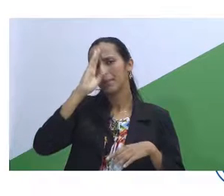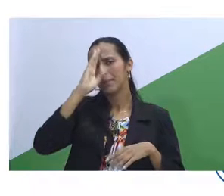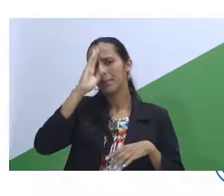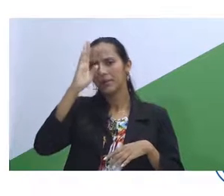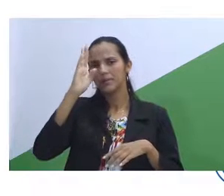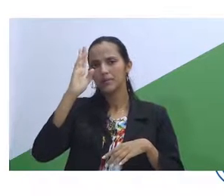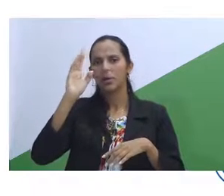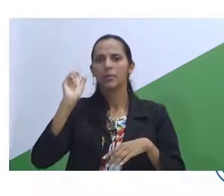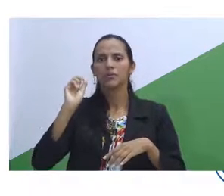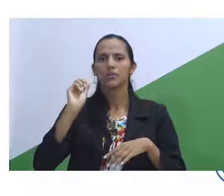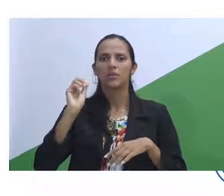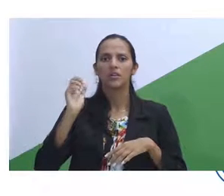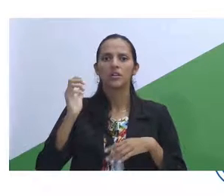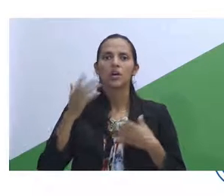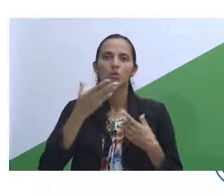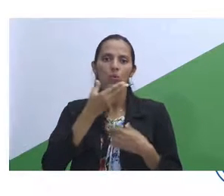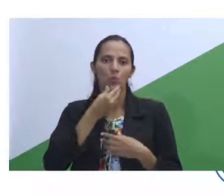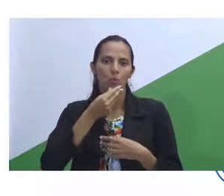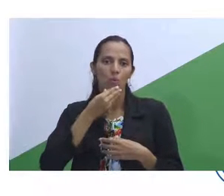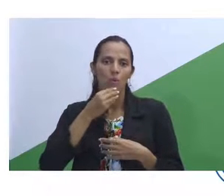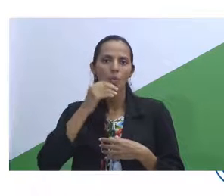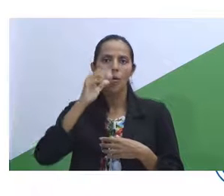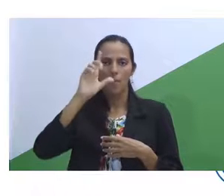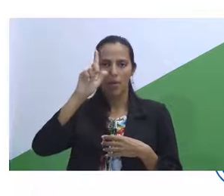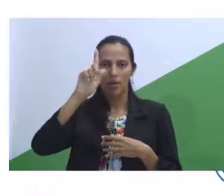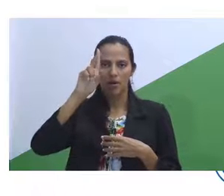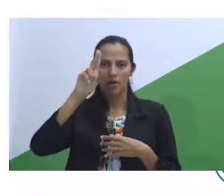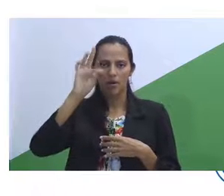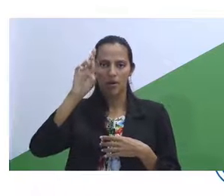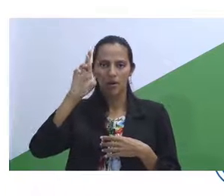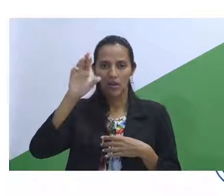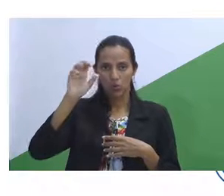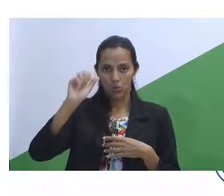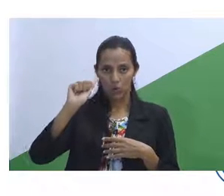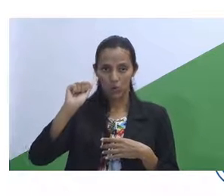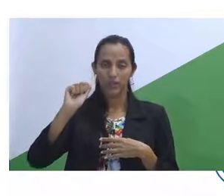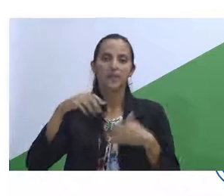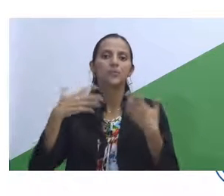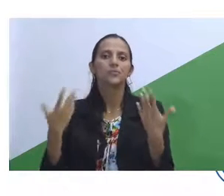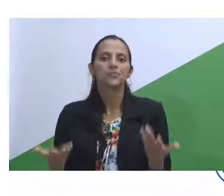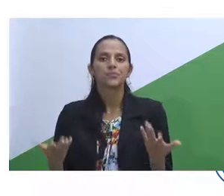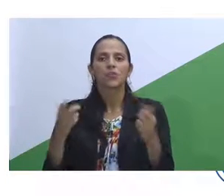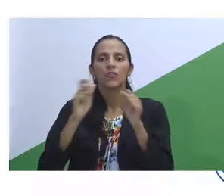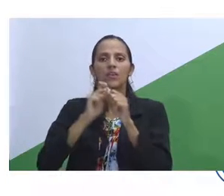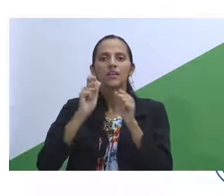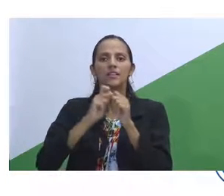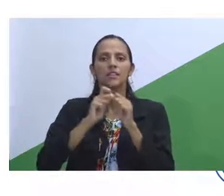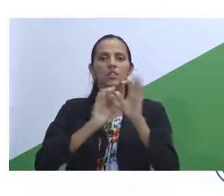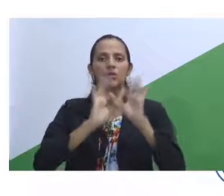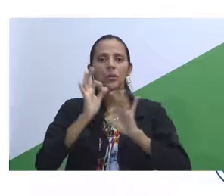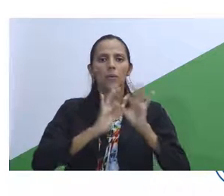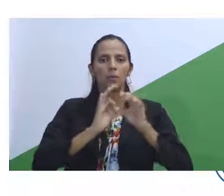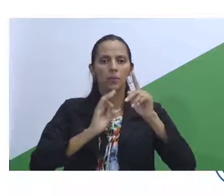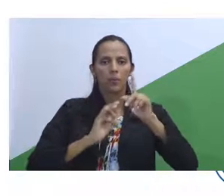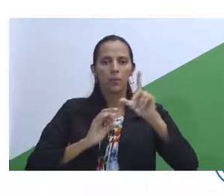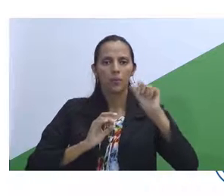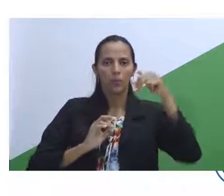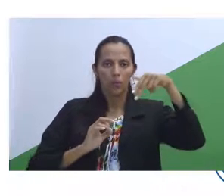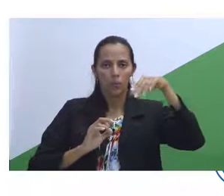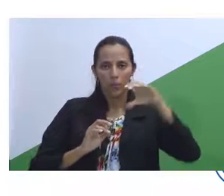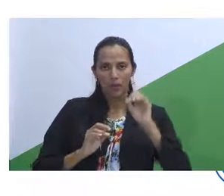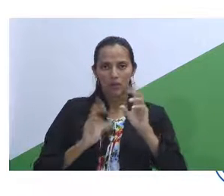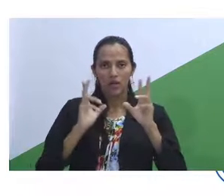Gaspar Dutra, que fez, então, aí esse plano. Na verdade, era um combate ao comunismo.